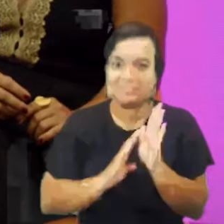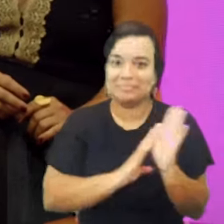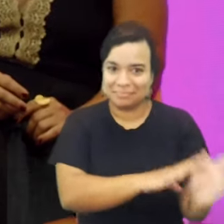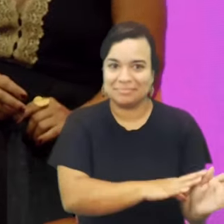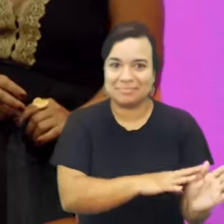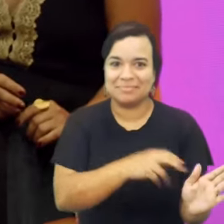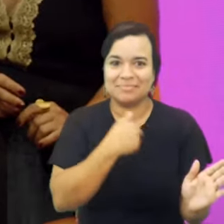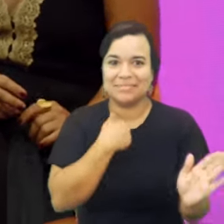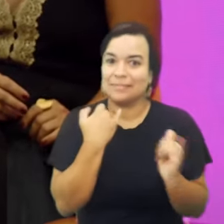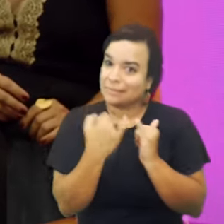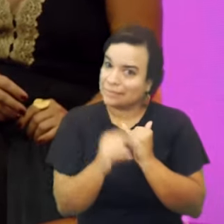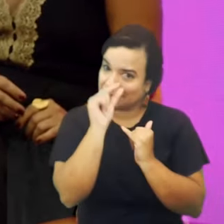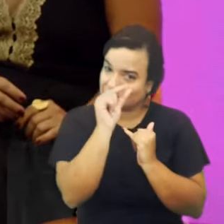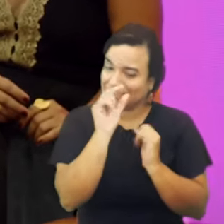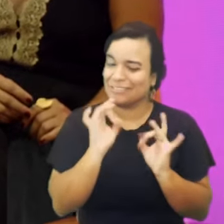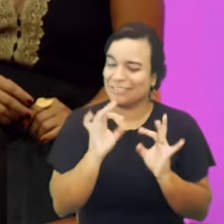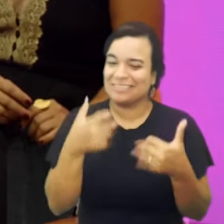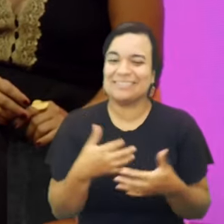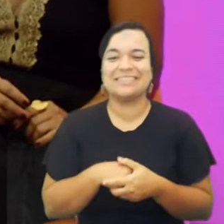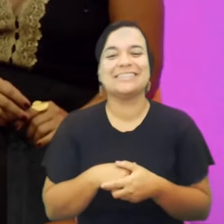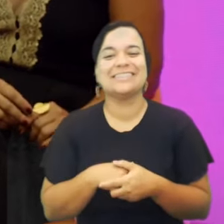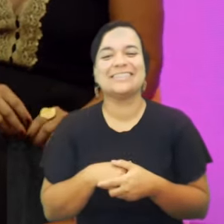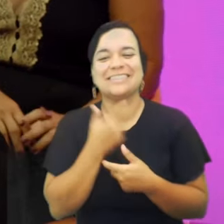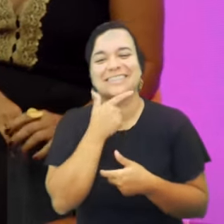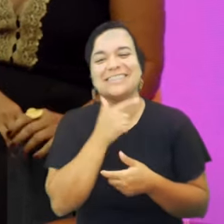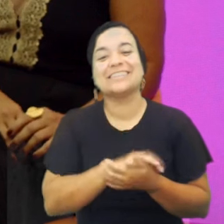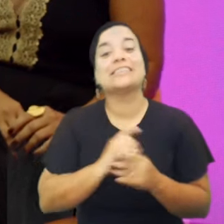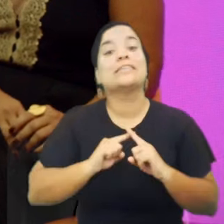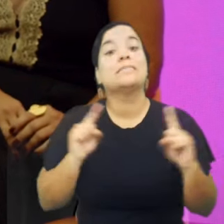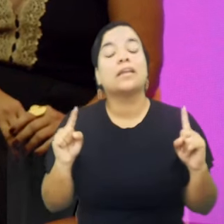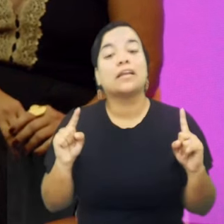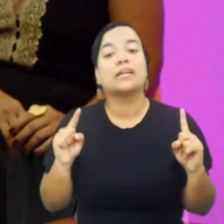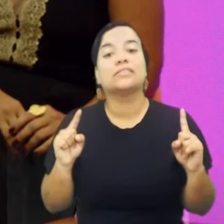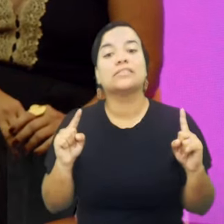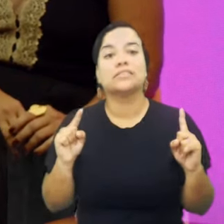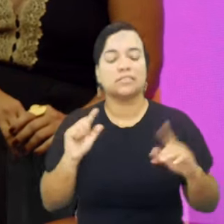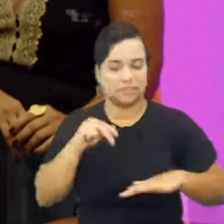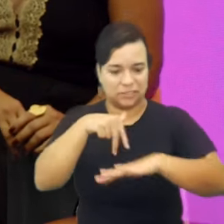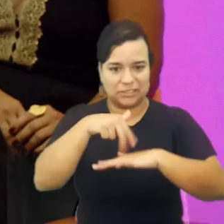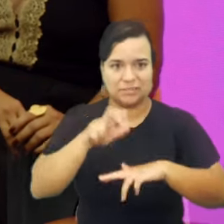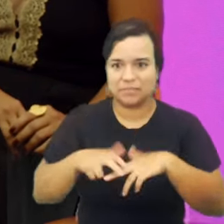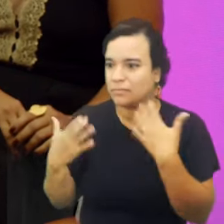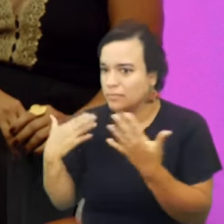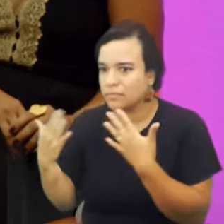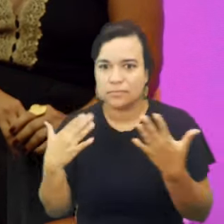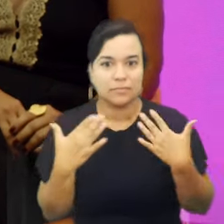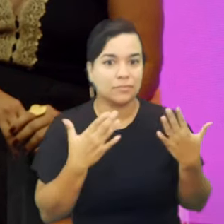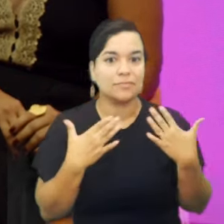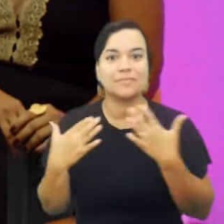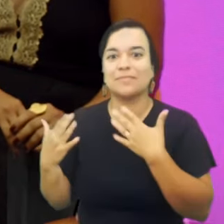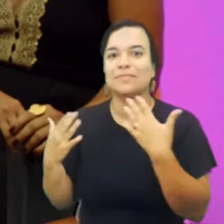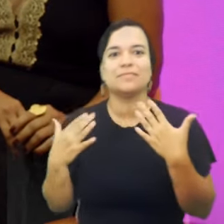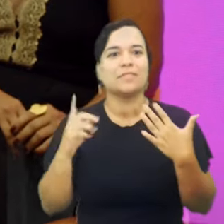Eu segui uma parte, mas assim, mais do que vir aqui falar com